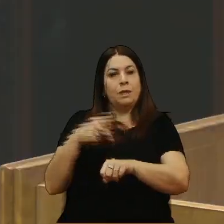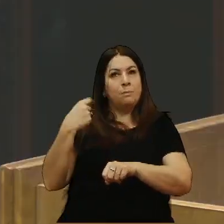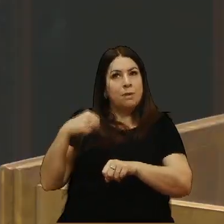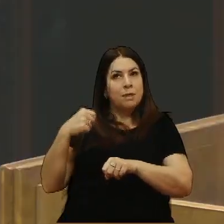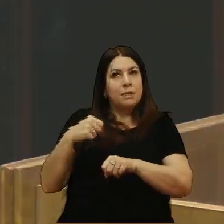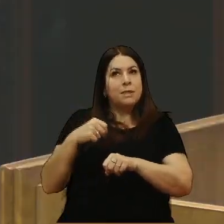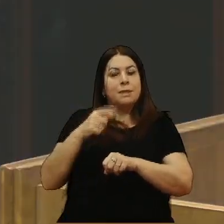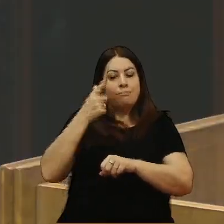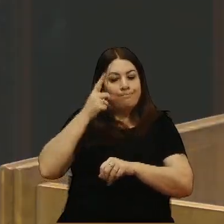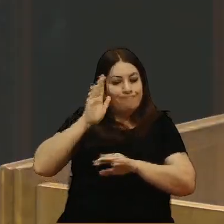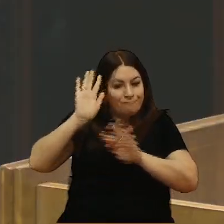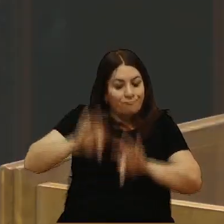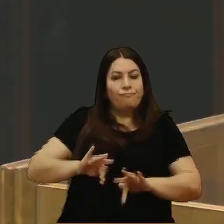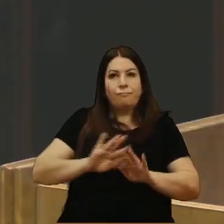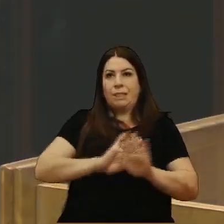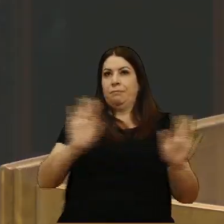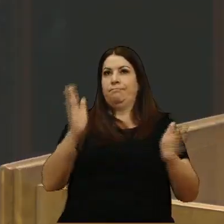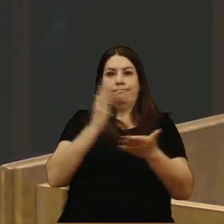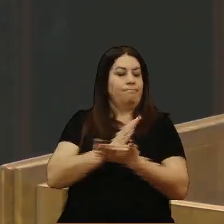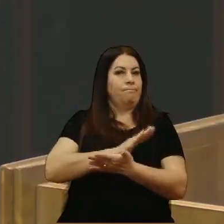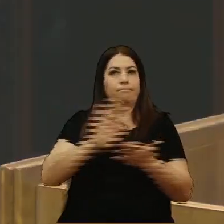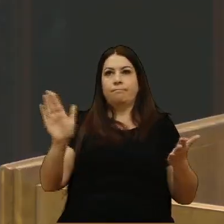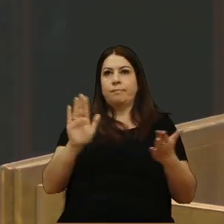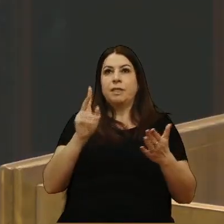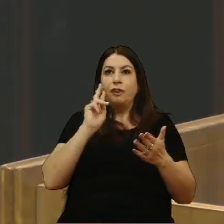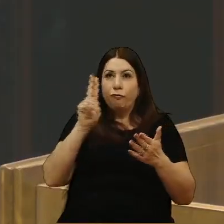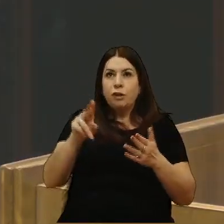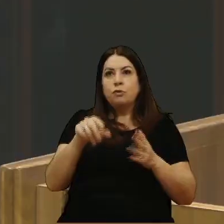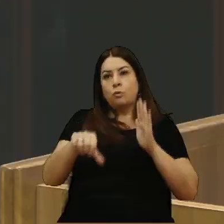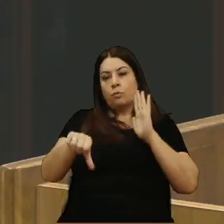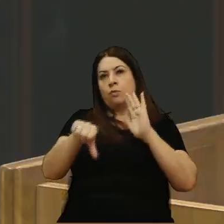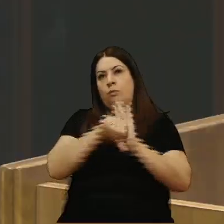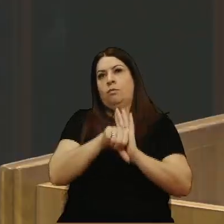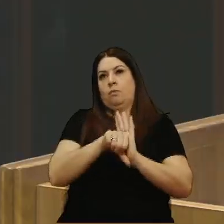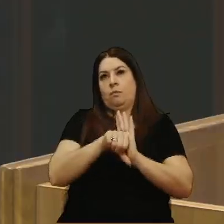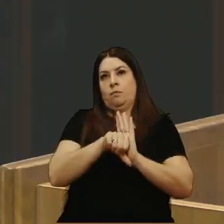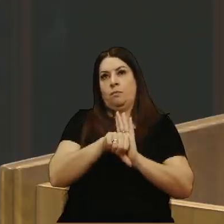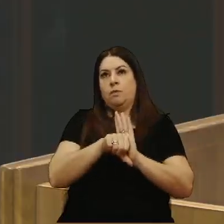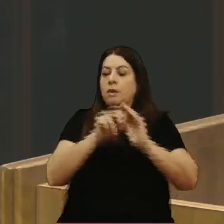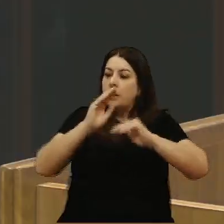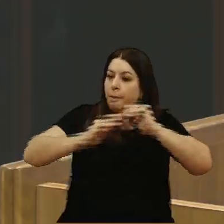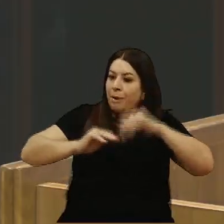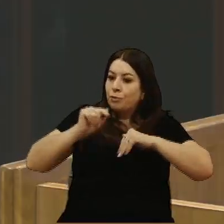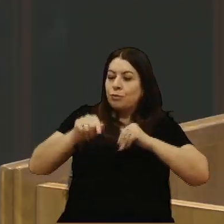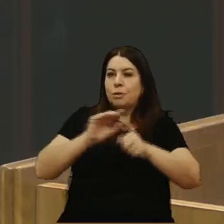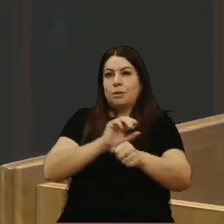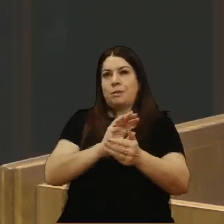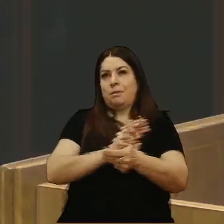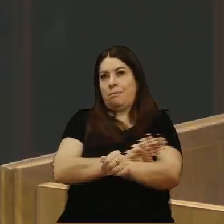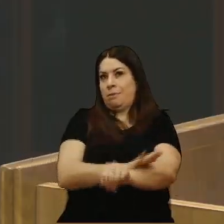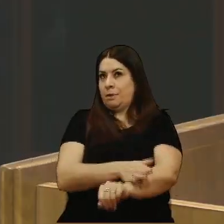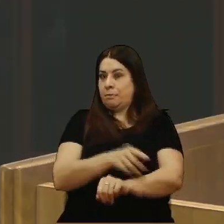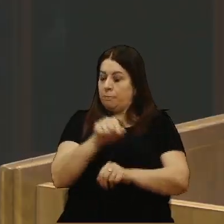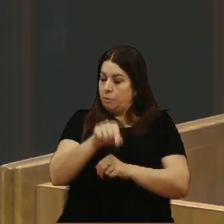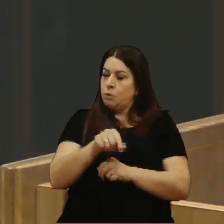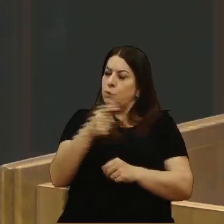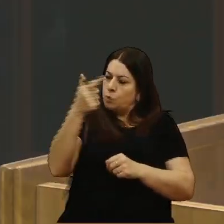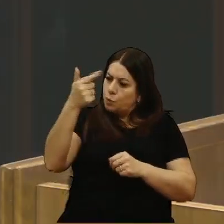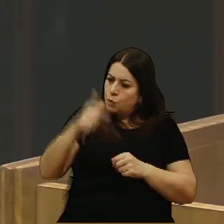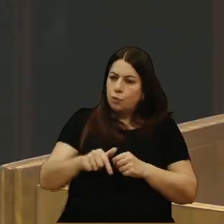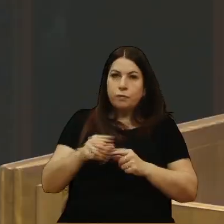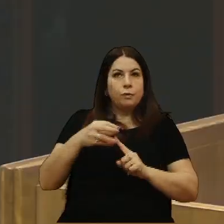ser vencido e encarado como crime. Quem pratica racismo, e aqui novamente